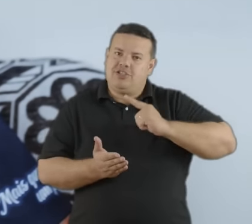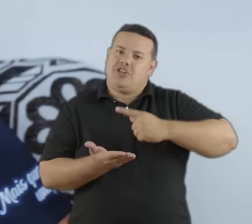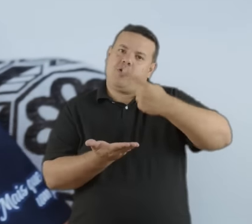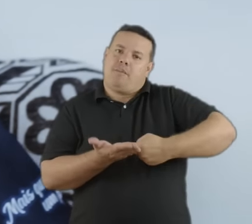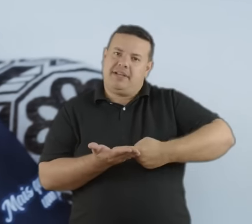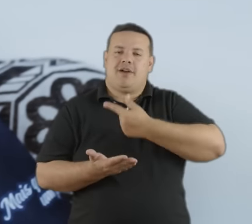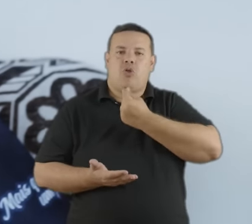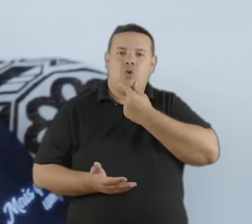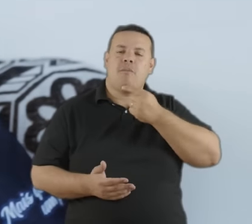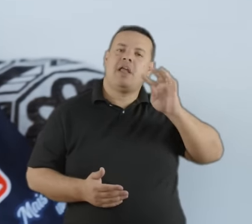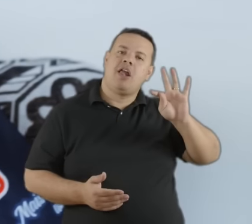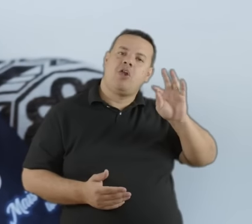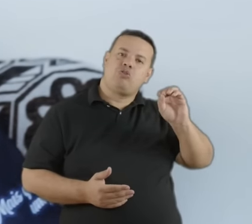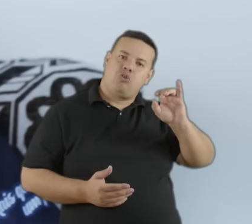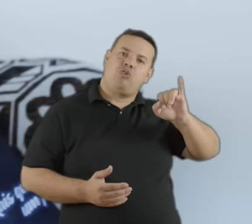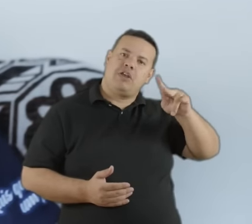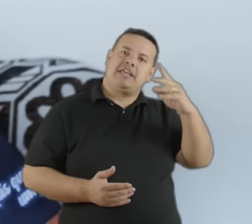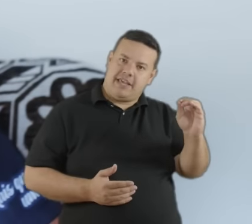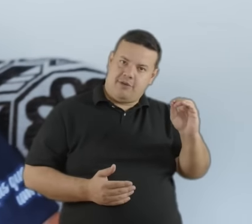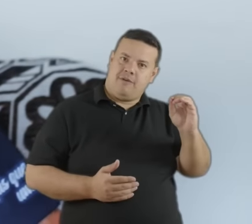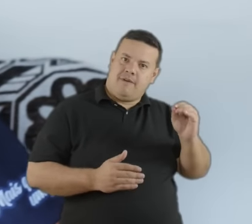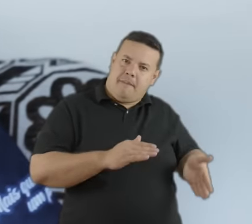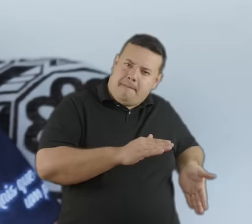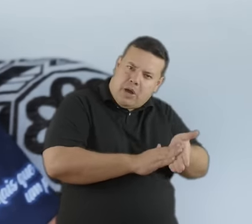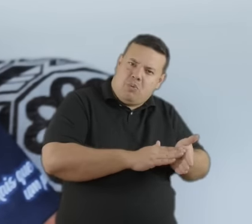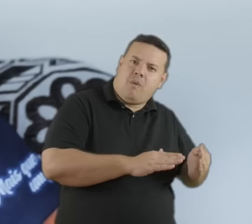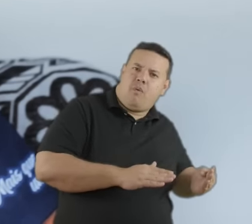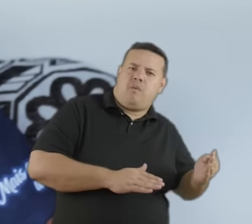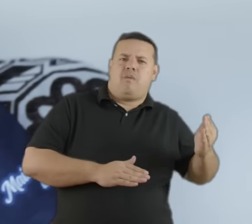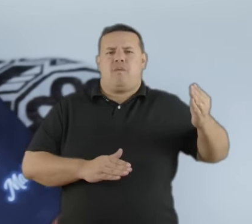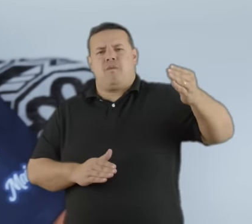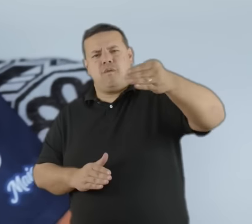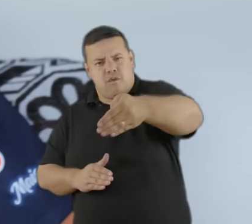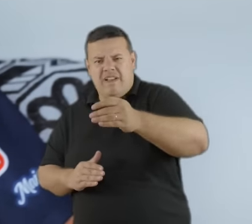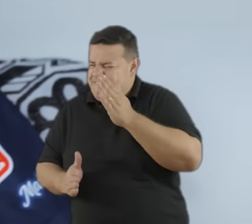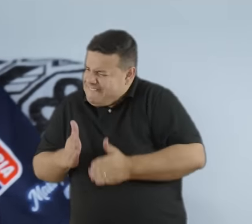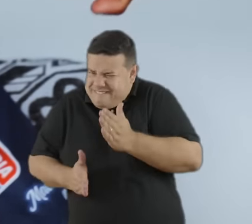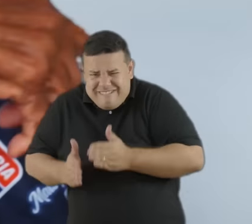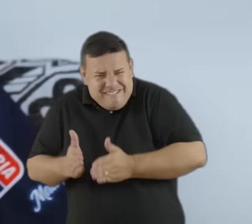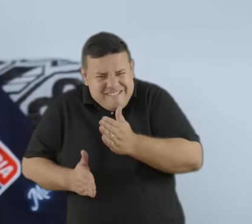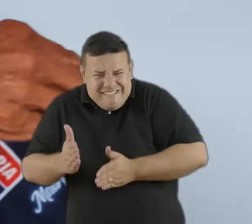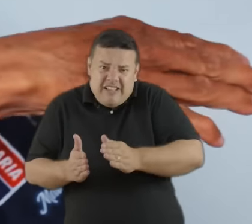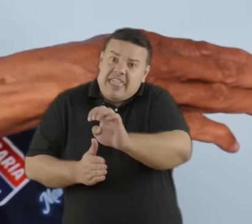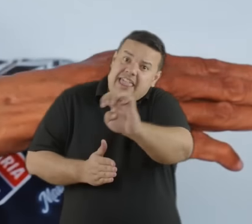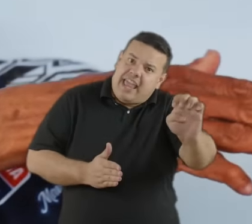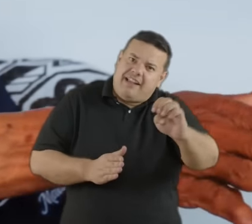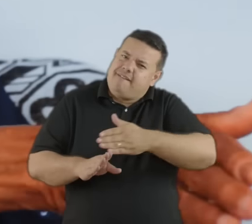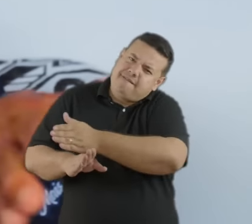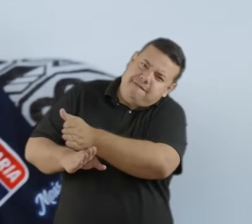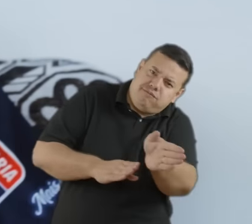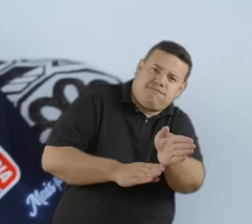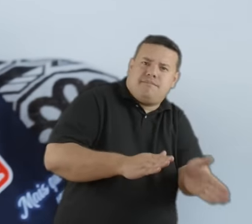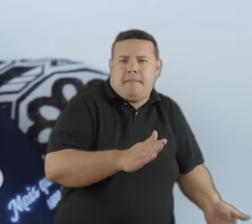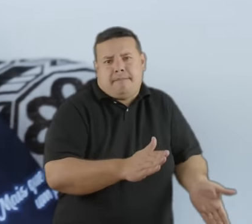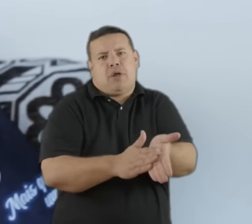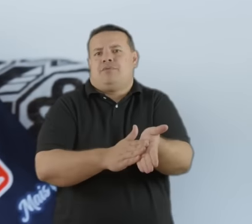Maré fazia esses cruzamentos já esquematizados. Passava pelo beco assim, aí caía na esquerda, quando saía na esquerda ele dava um quebra